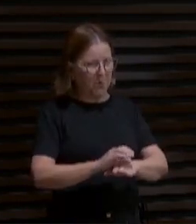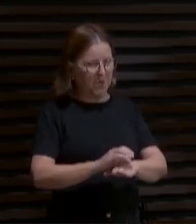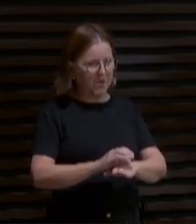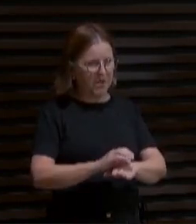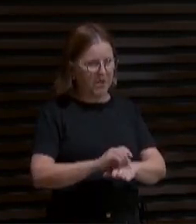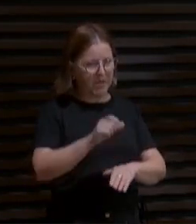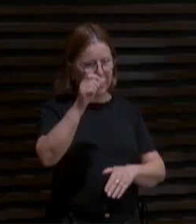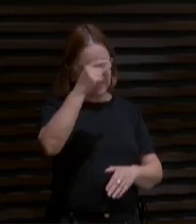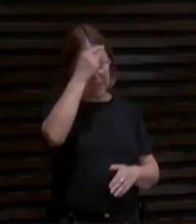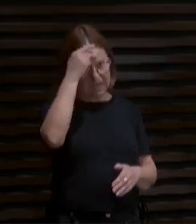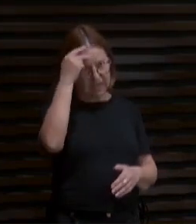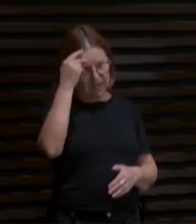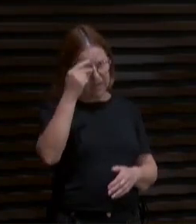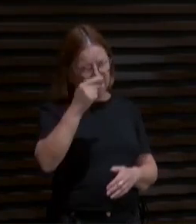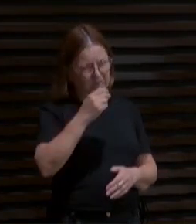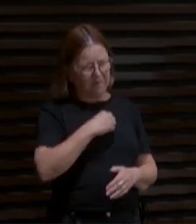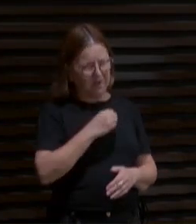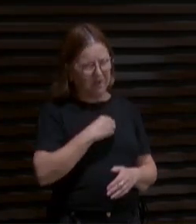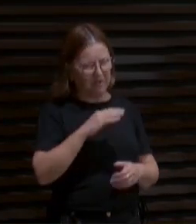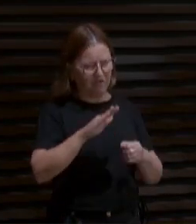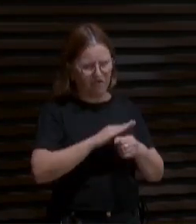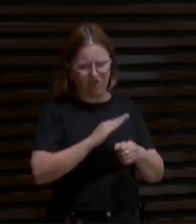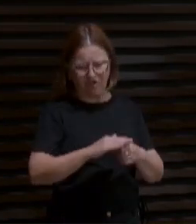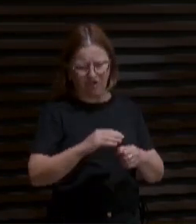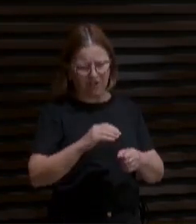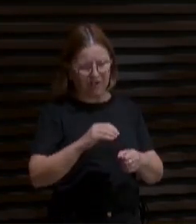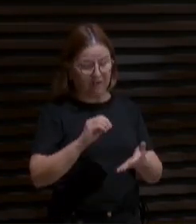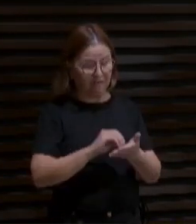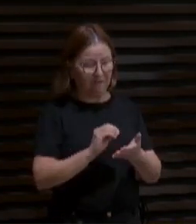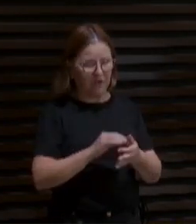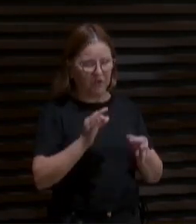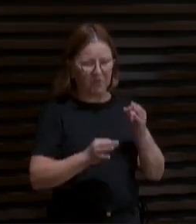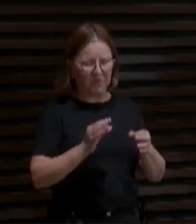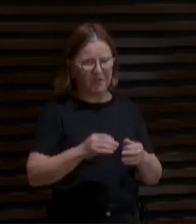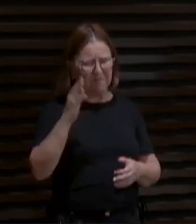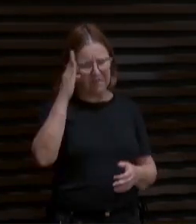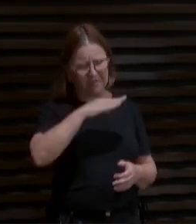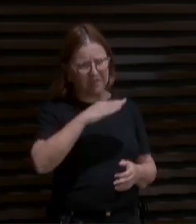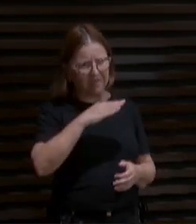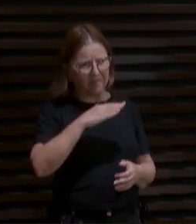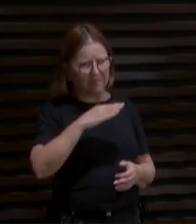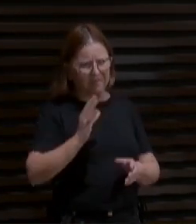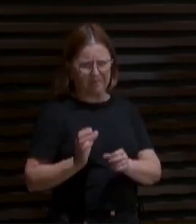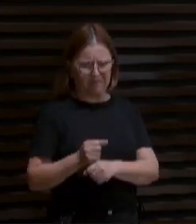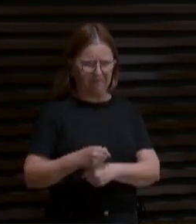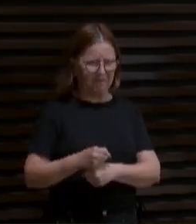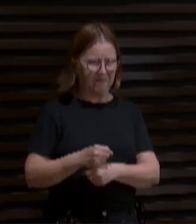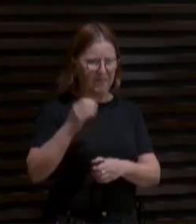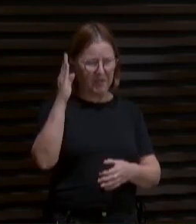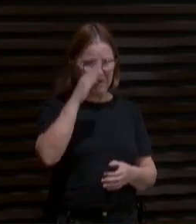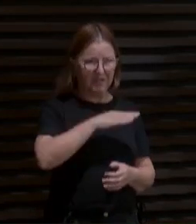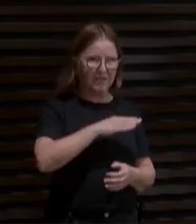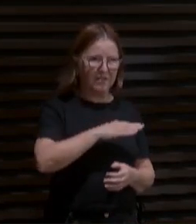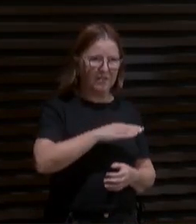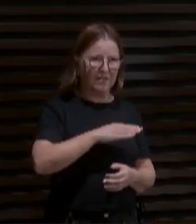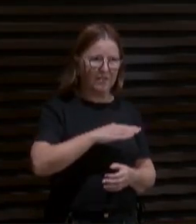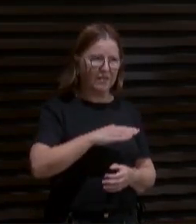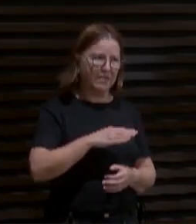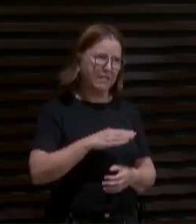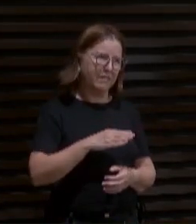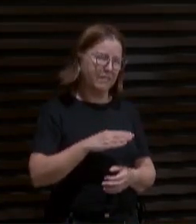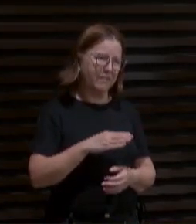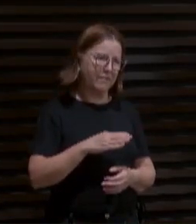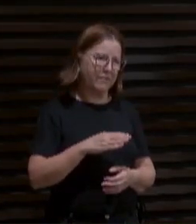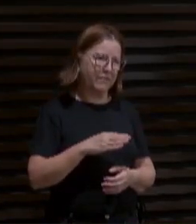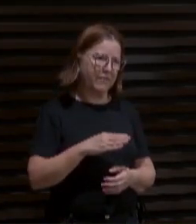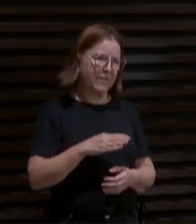que são estas: cheios de toda injustiça, de malícias, de avareza, de maldade,